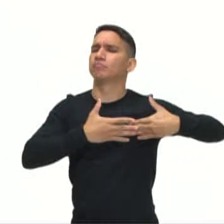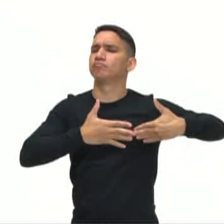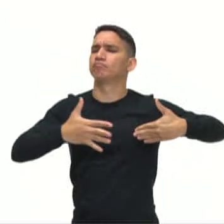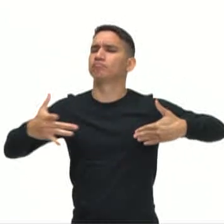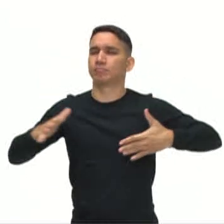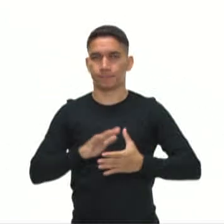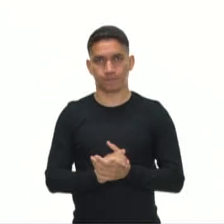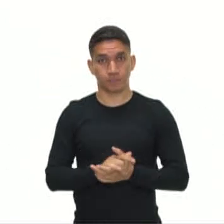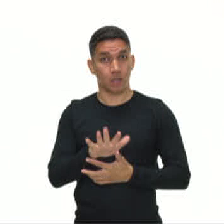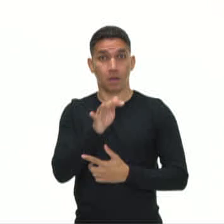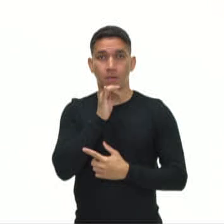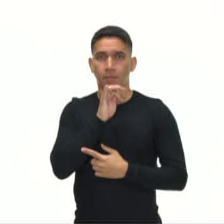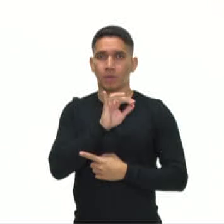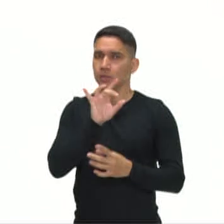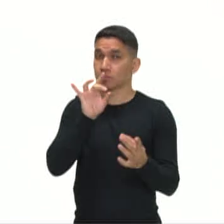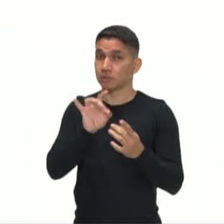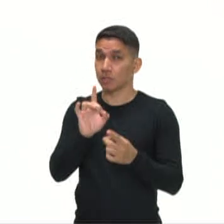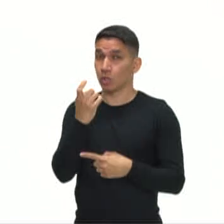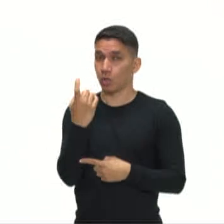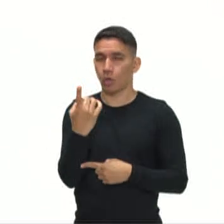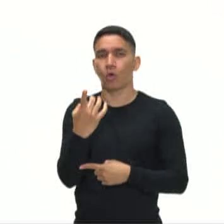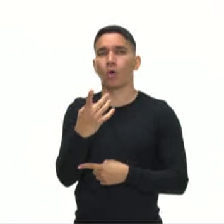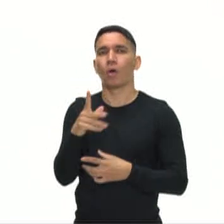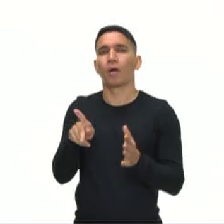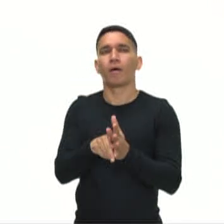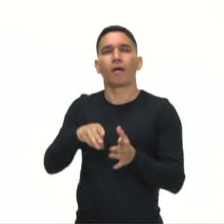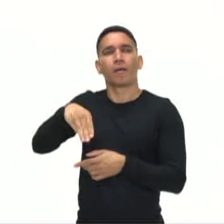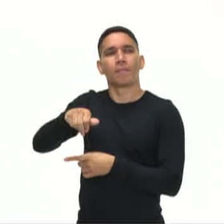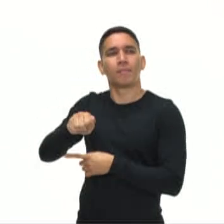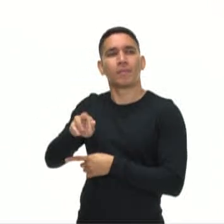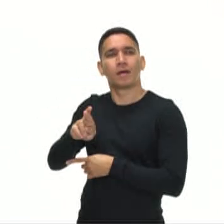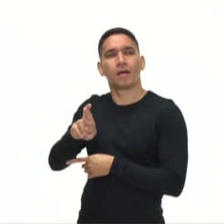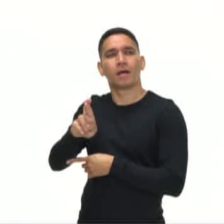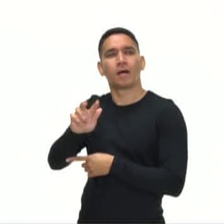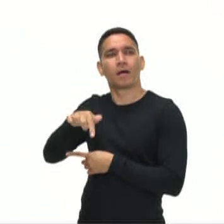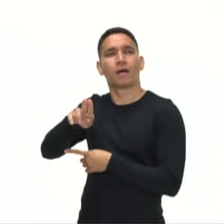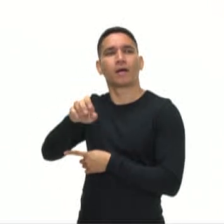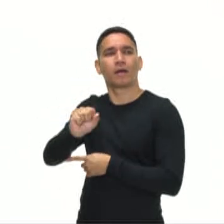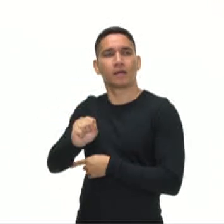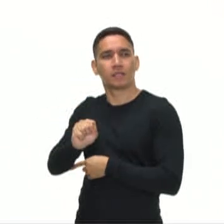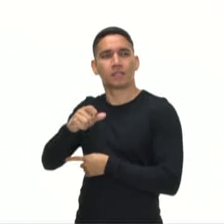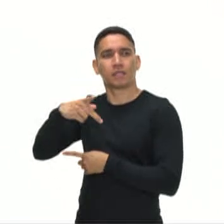tempo, com a exceção do Marquês de Pombal, já no século XVIII, né?